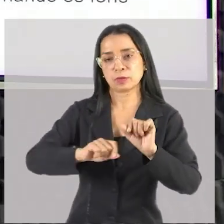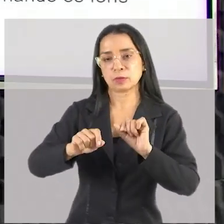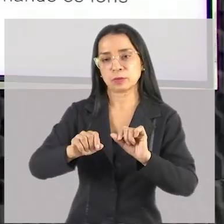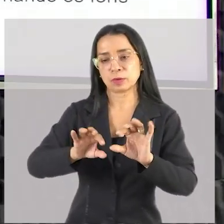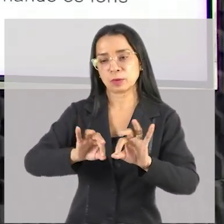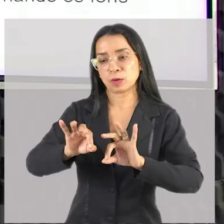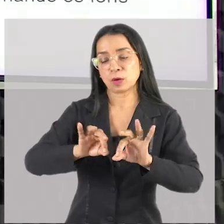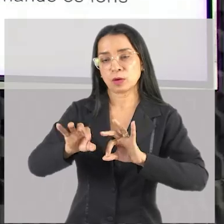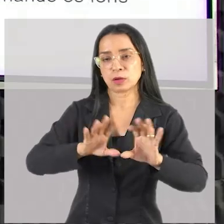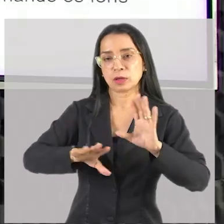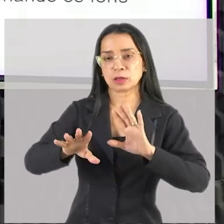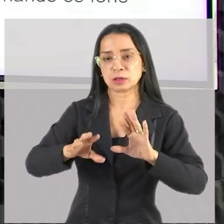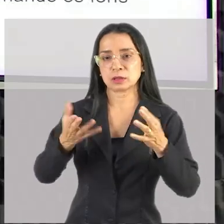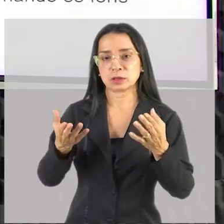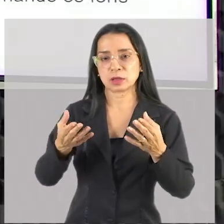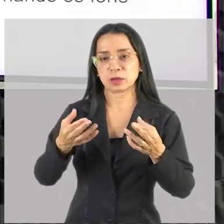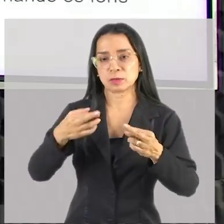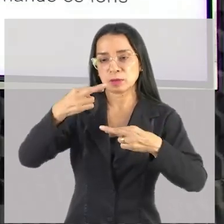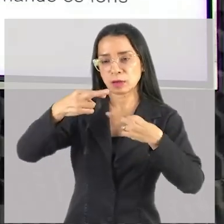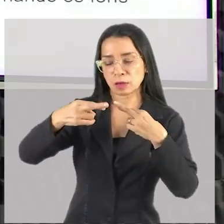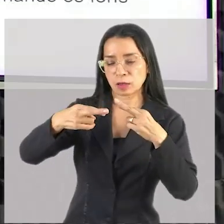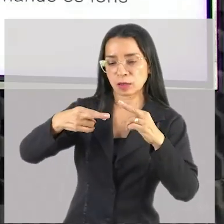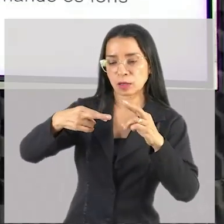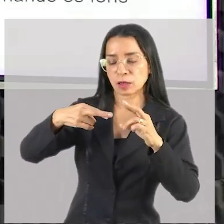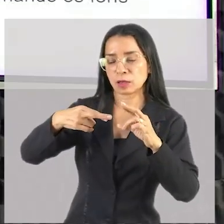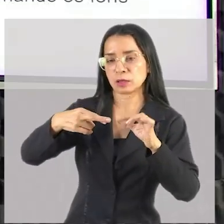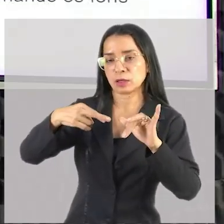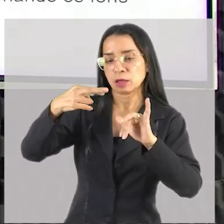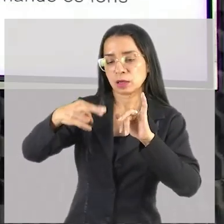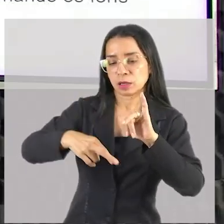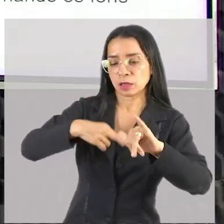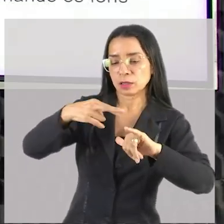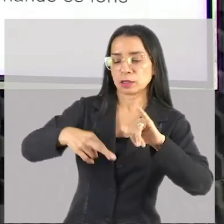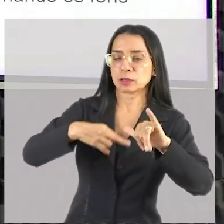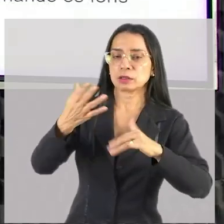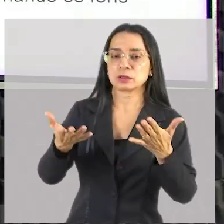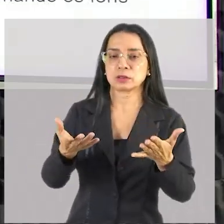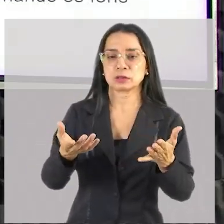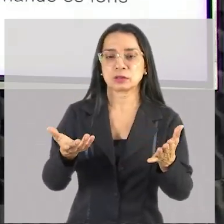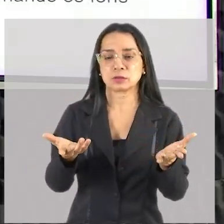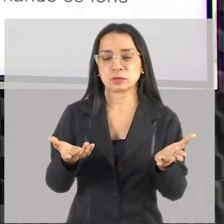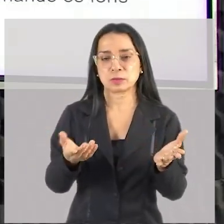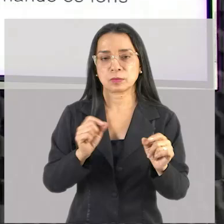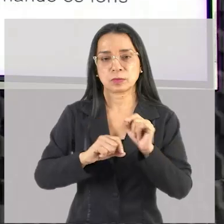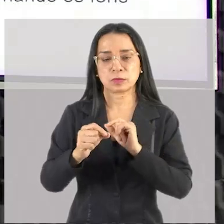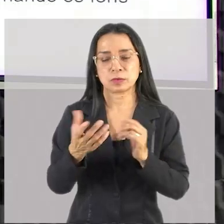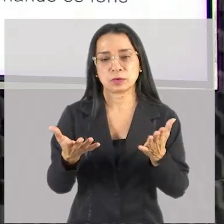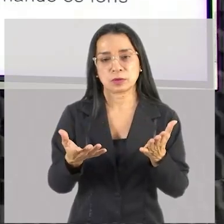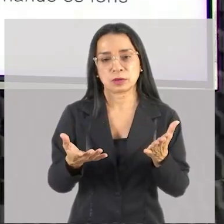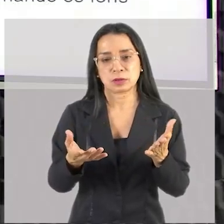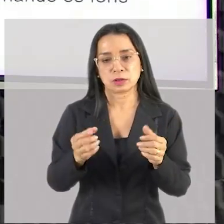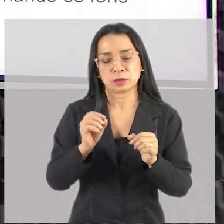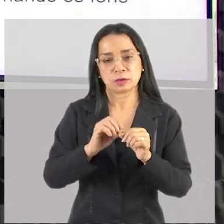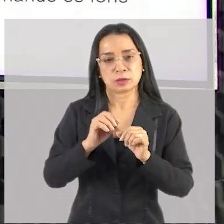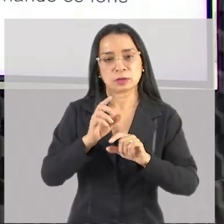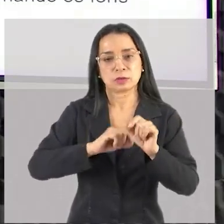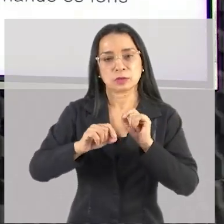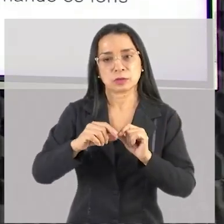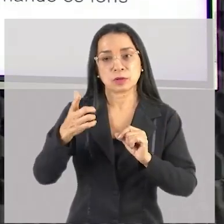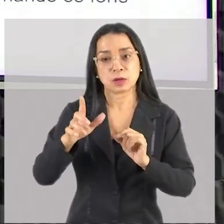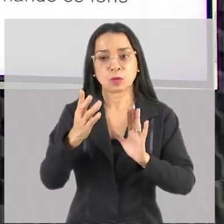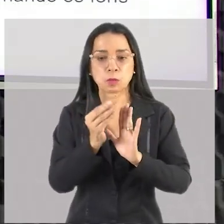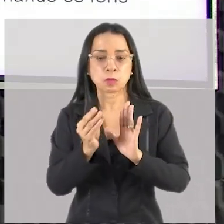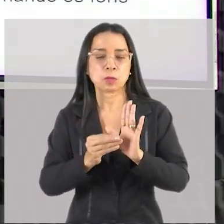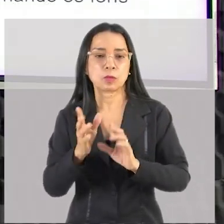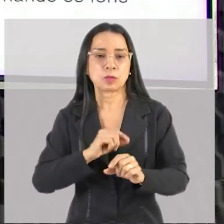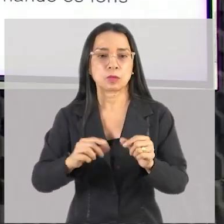a reação com um ácido e com uma base, e aí eu fazia a estequiometria. Então, fica essa dica para você. Primeiro,